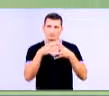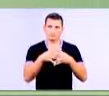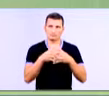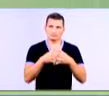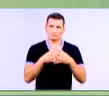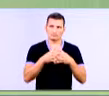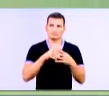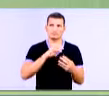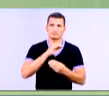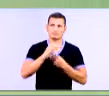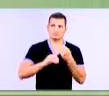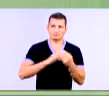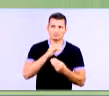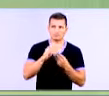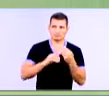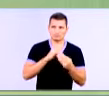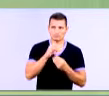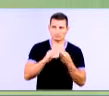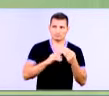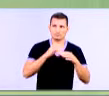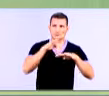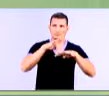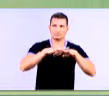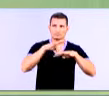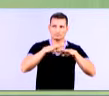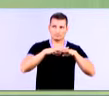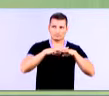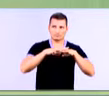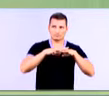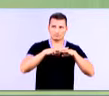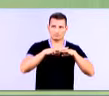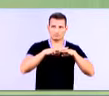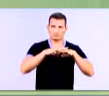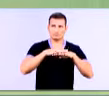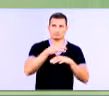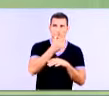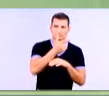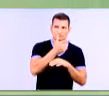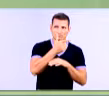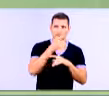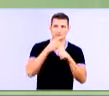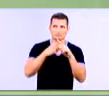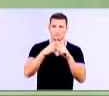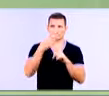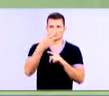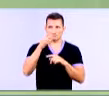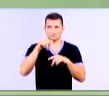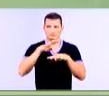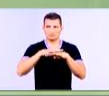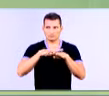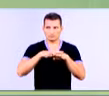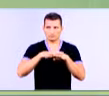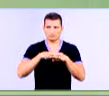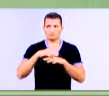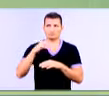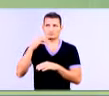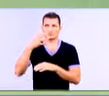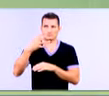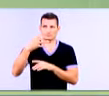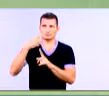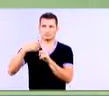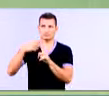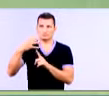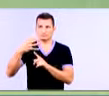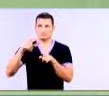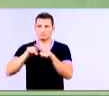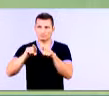vai misturar uma expressão aritmética, 2 vezes 4 é aritmético, 4 mais 4 também é aritmético.